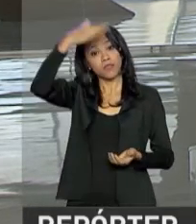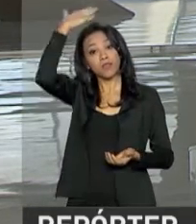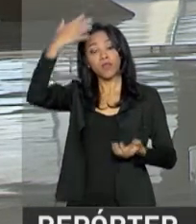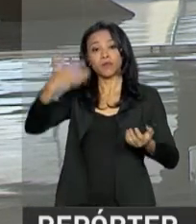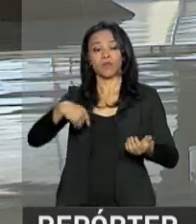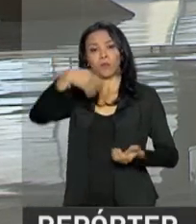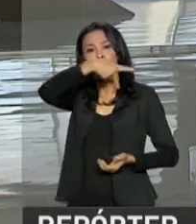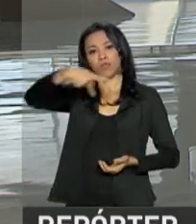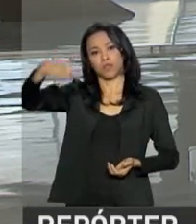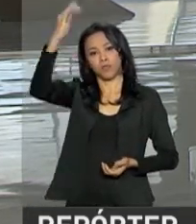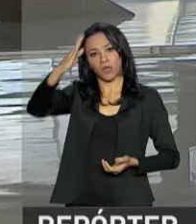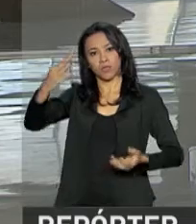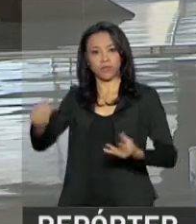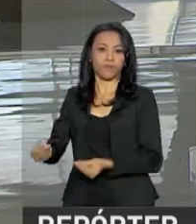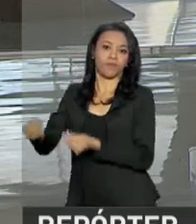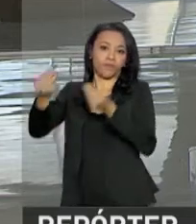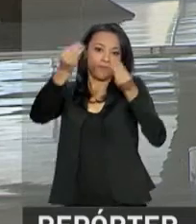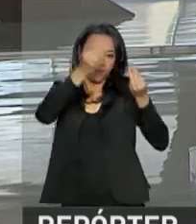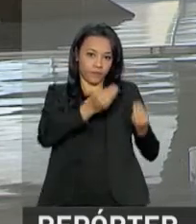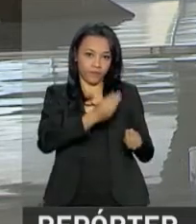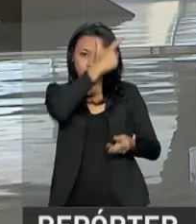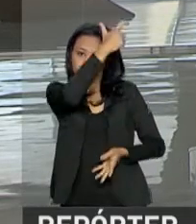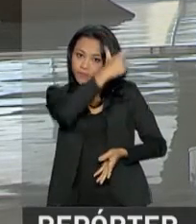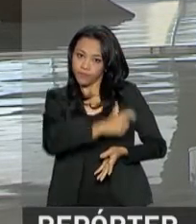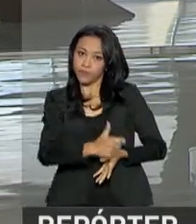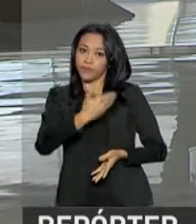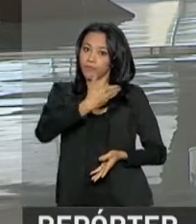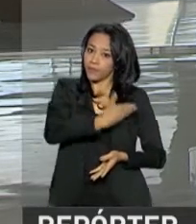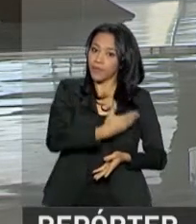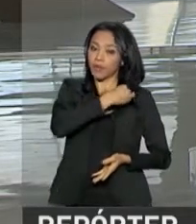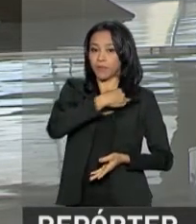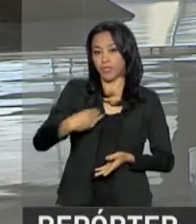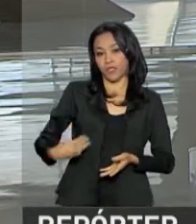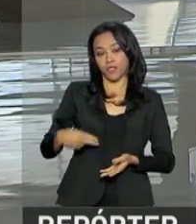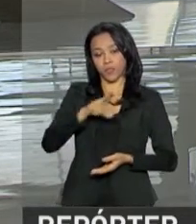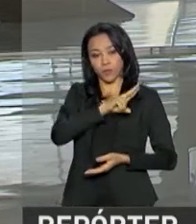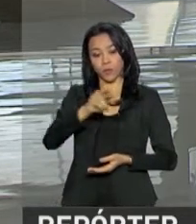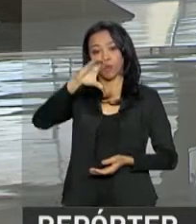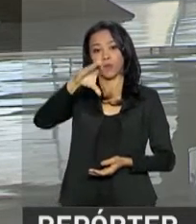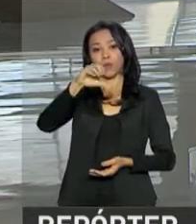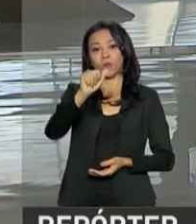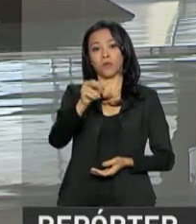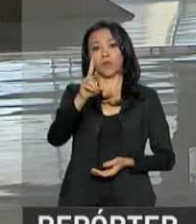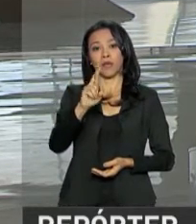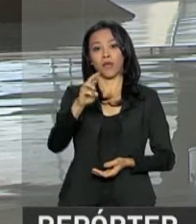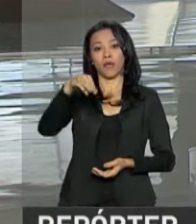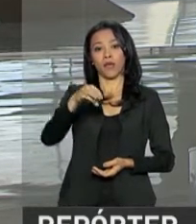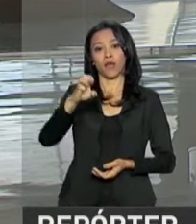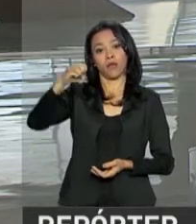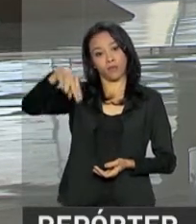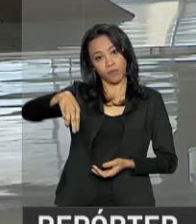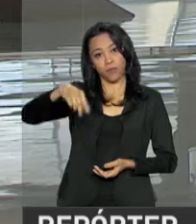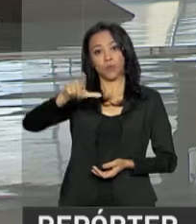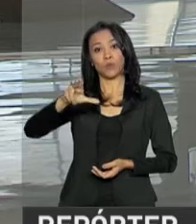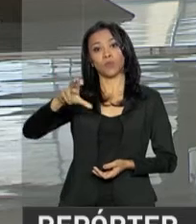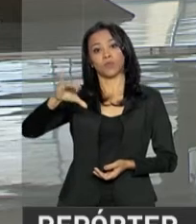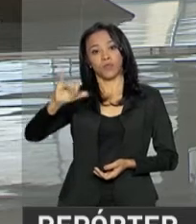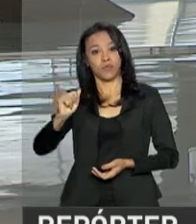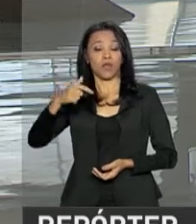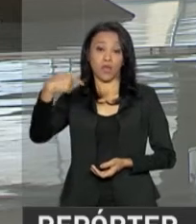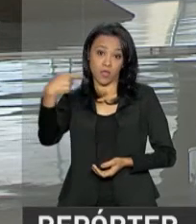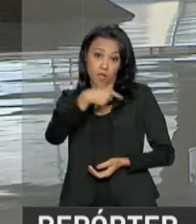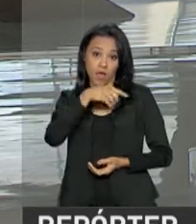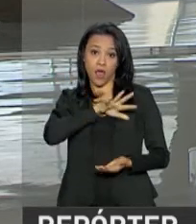o cargo para a presidente do supremo tribunal federal a ministra cármen lúcia na base aérea de brasília a